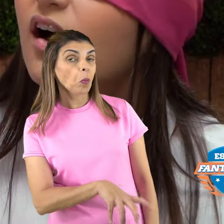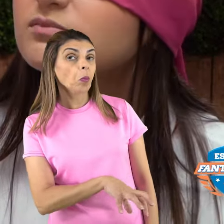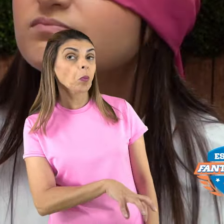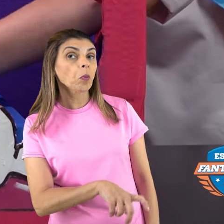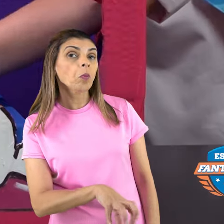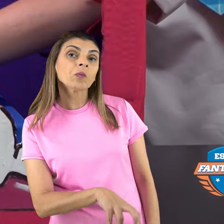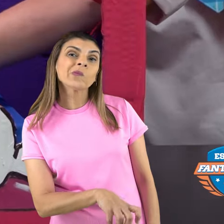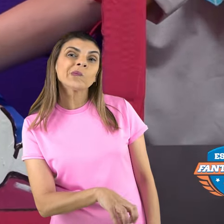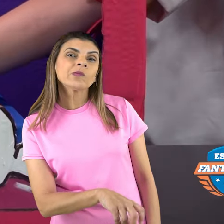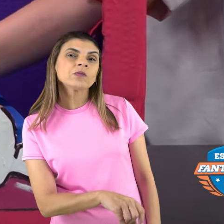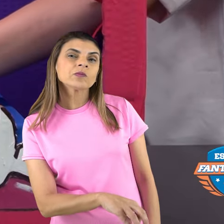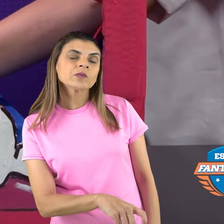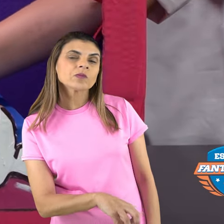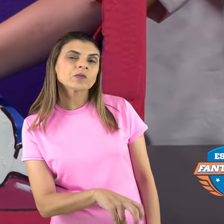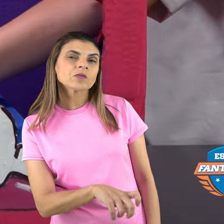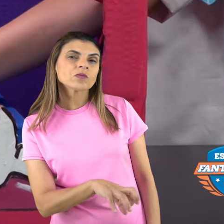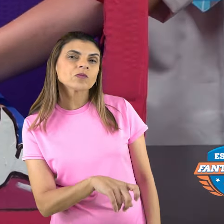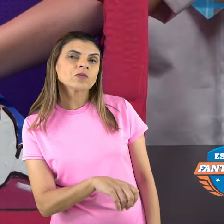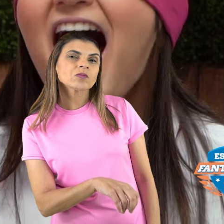Ah,